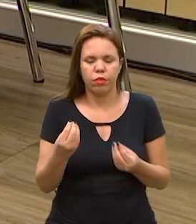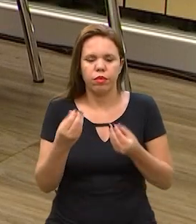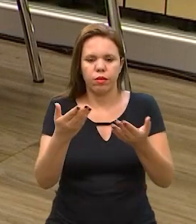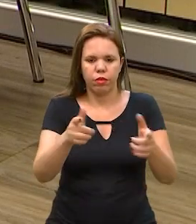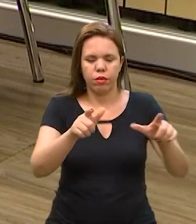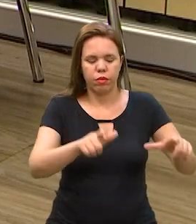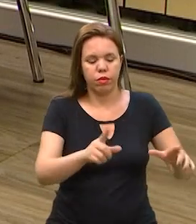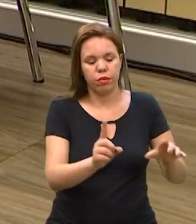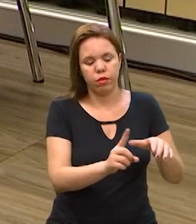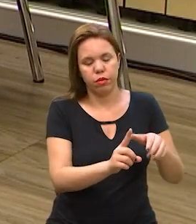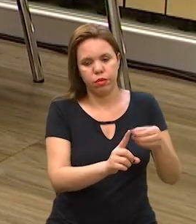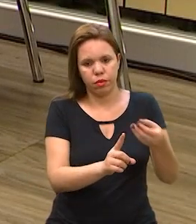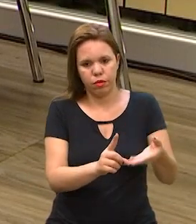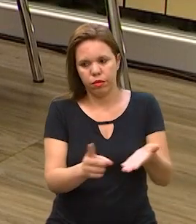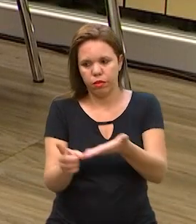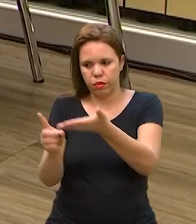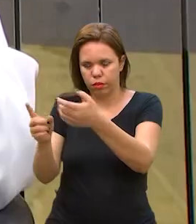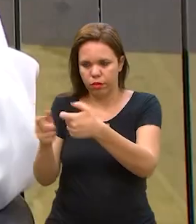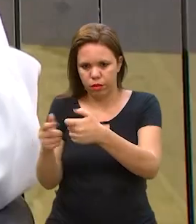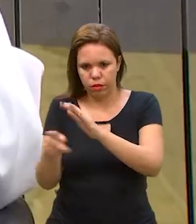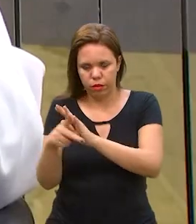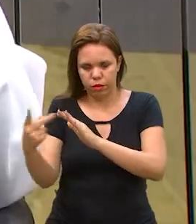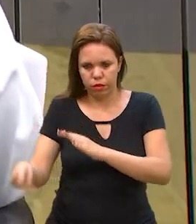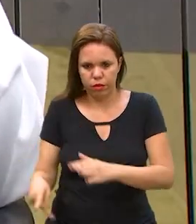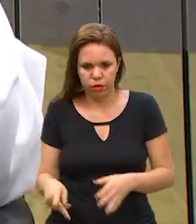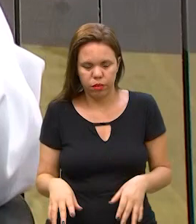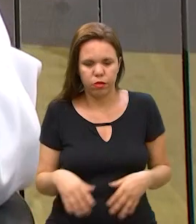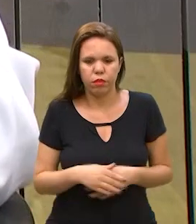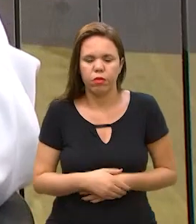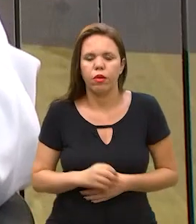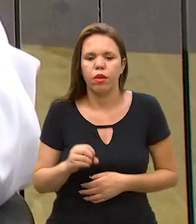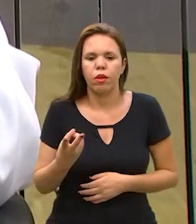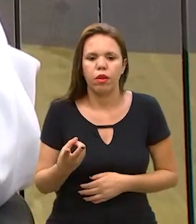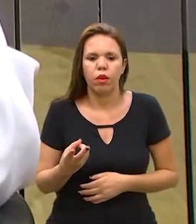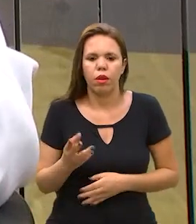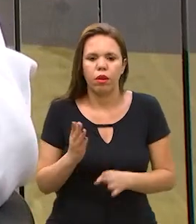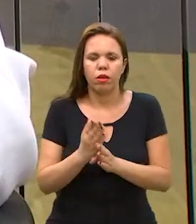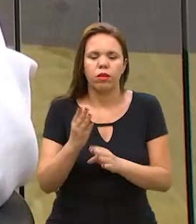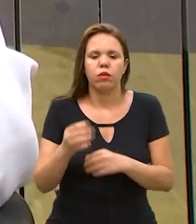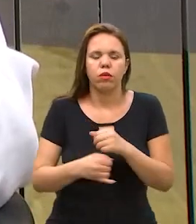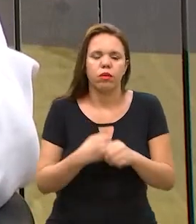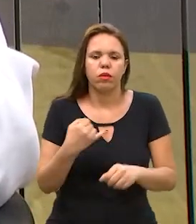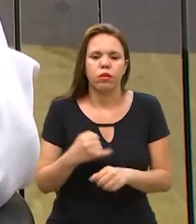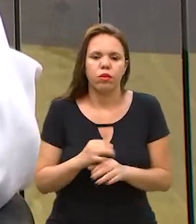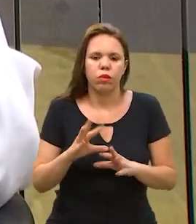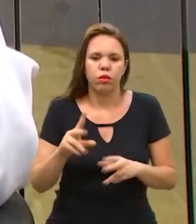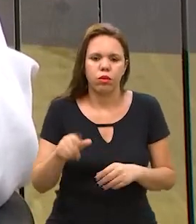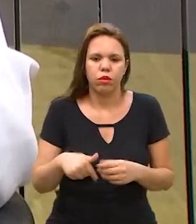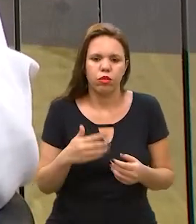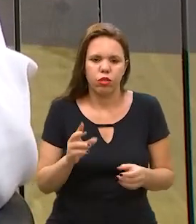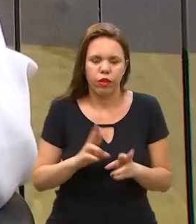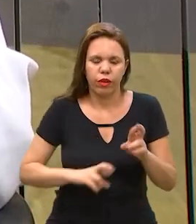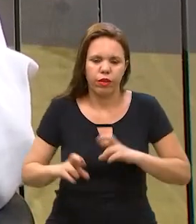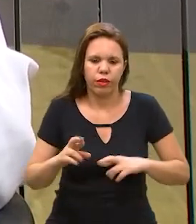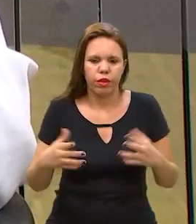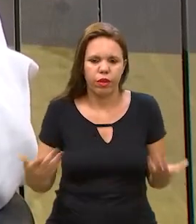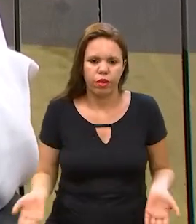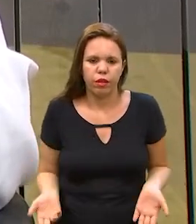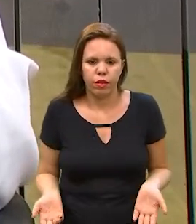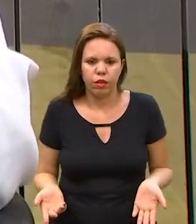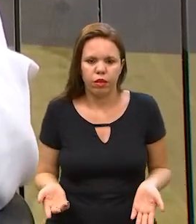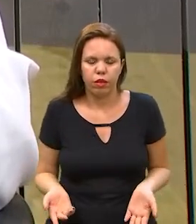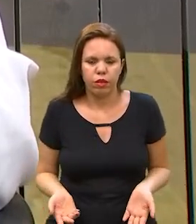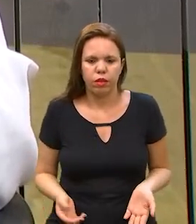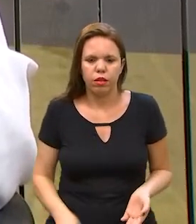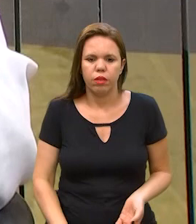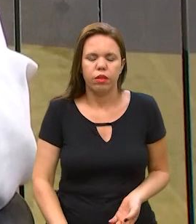para o paciente para que ele leve até seu médico ou tire pela internet, tudo isso já foi verificado.